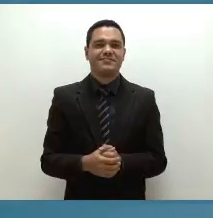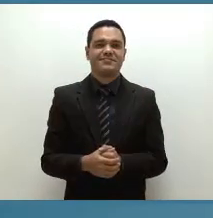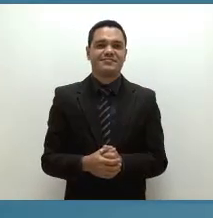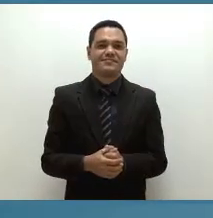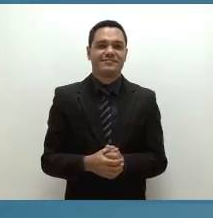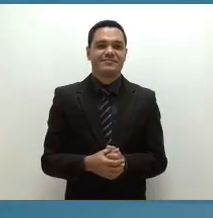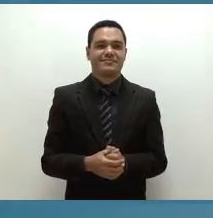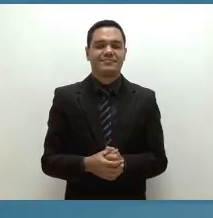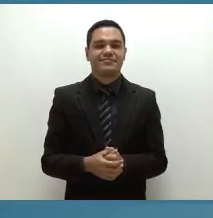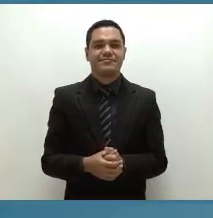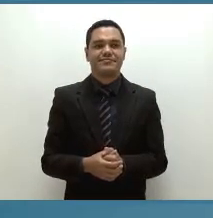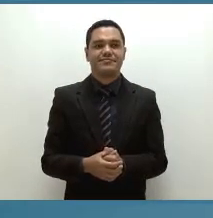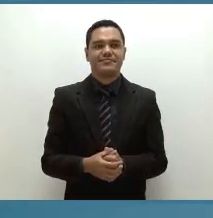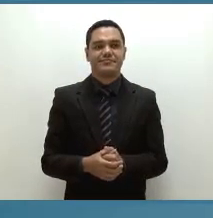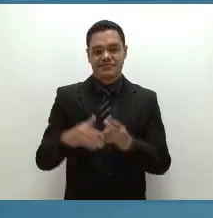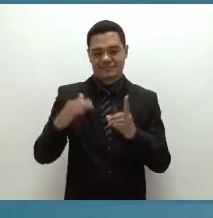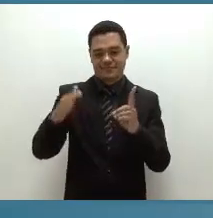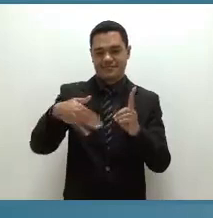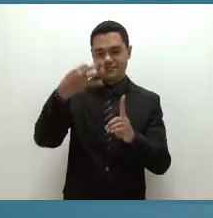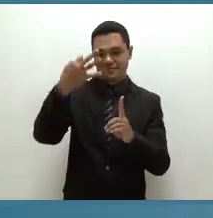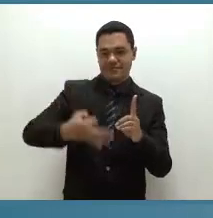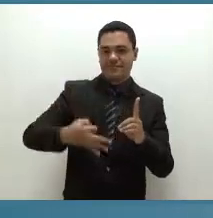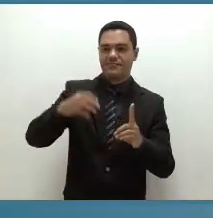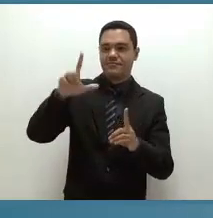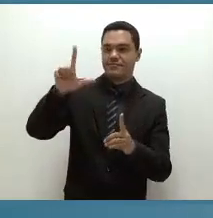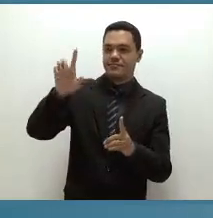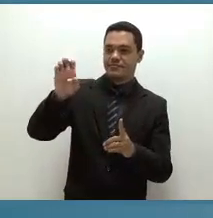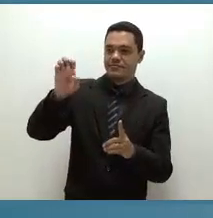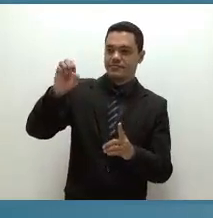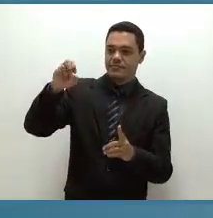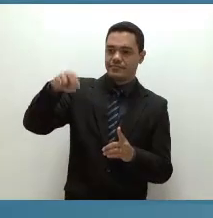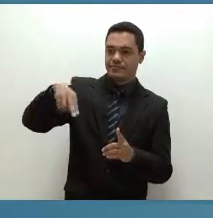Desembargador Leonan Gundi da Cruz Júnior.